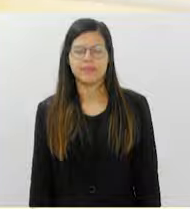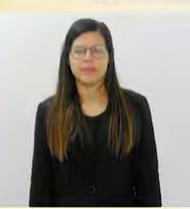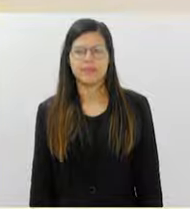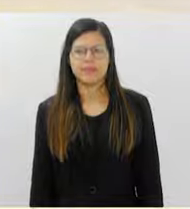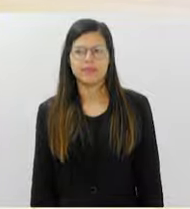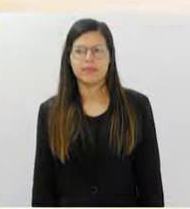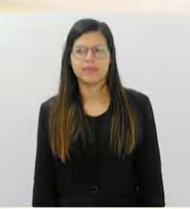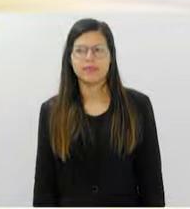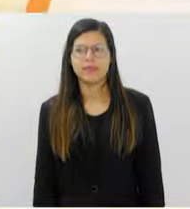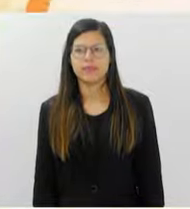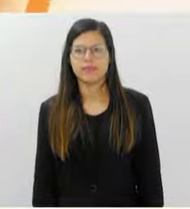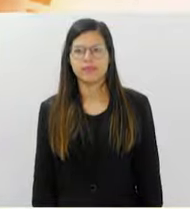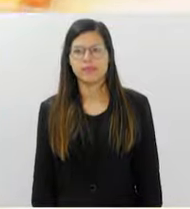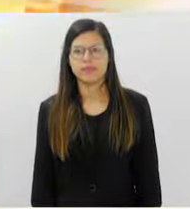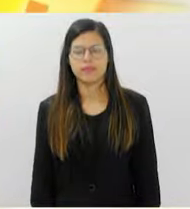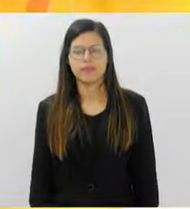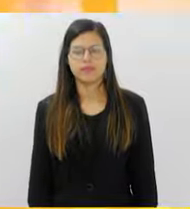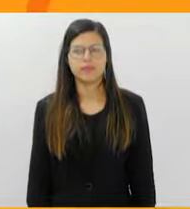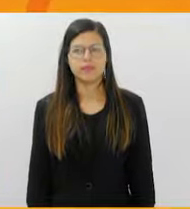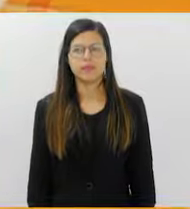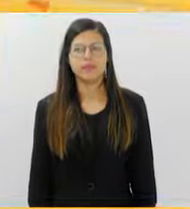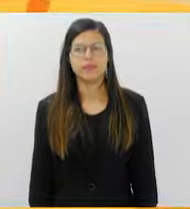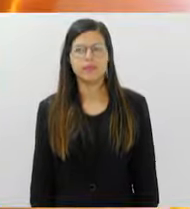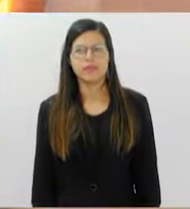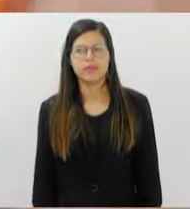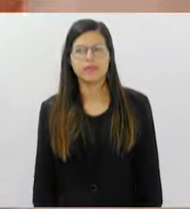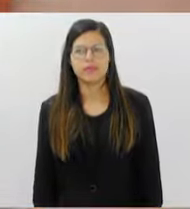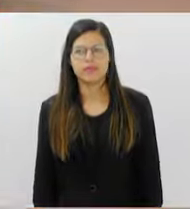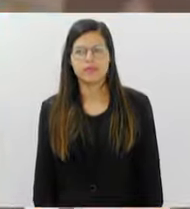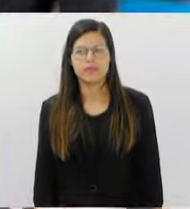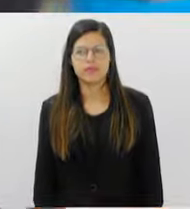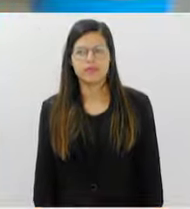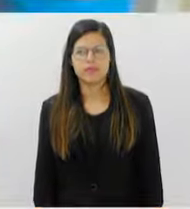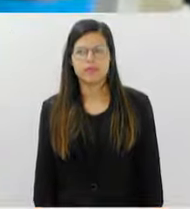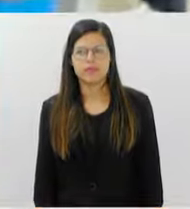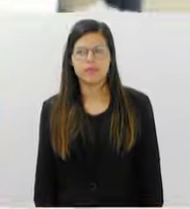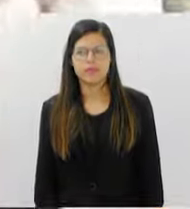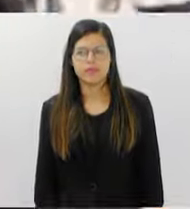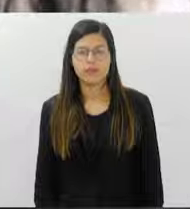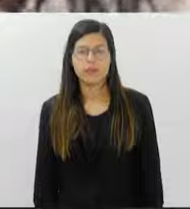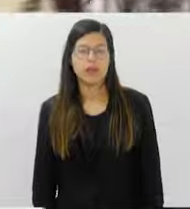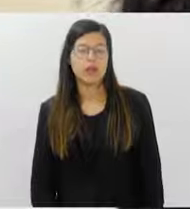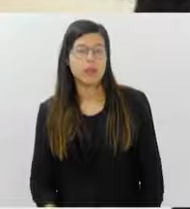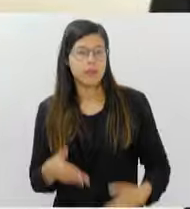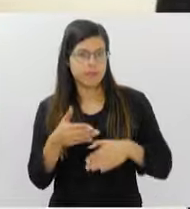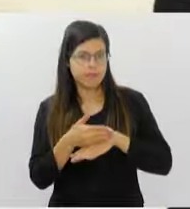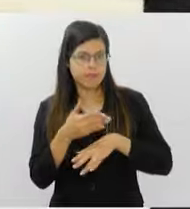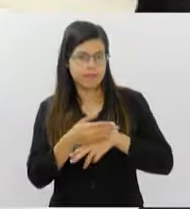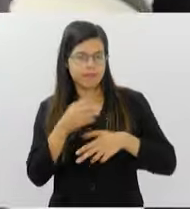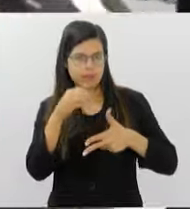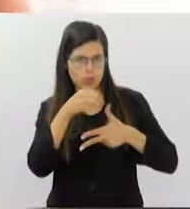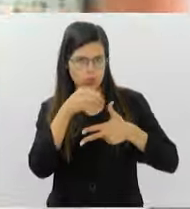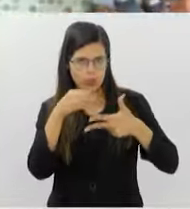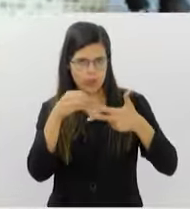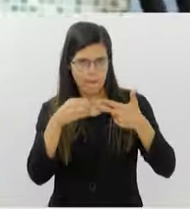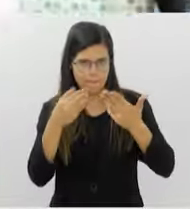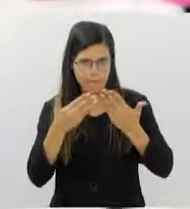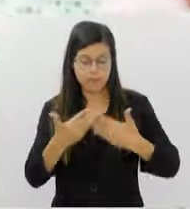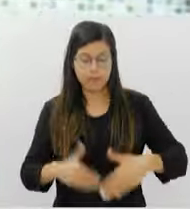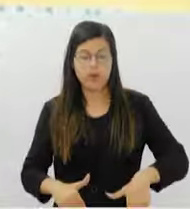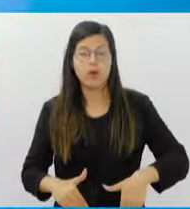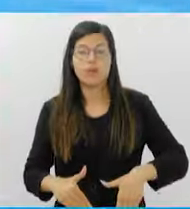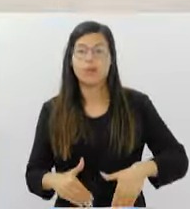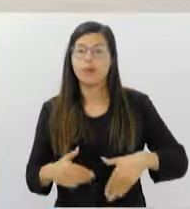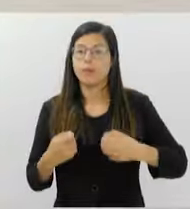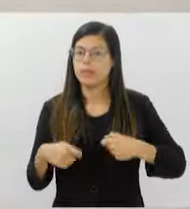O participantes do Exame Nacional do Ensino Médio,